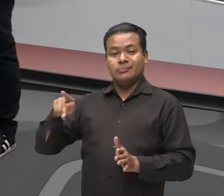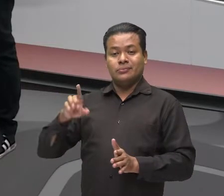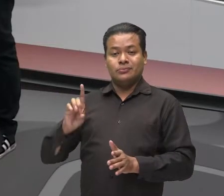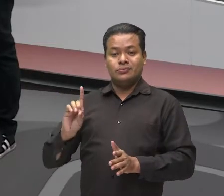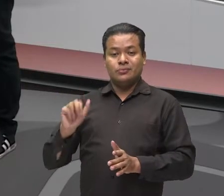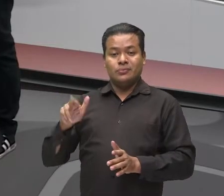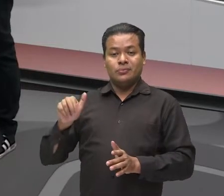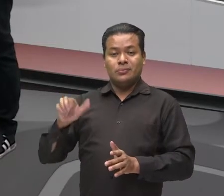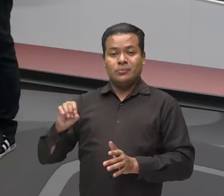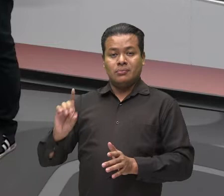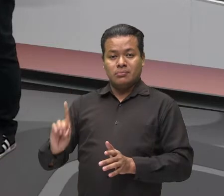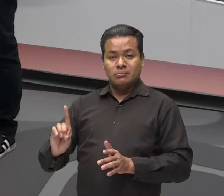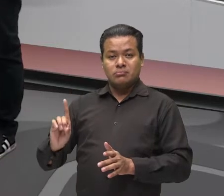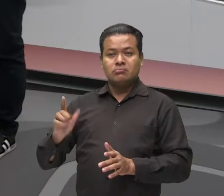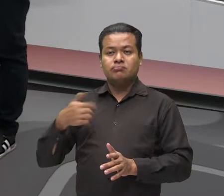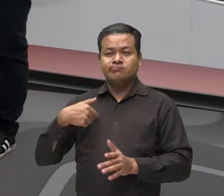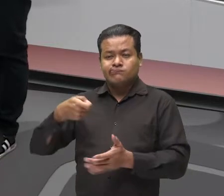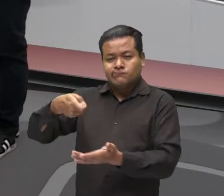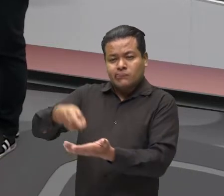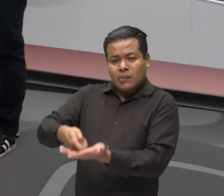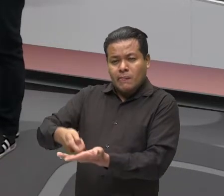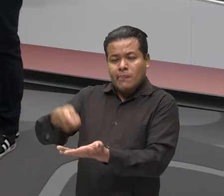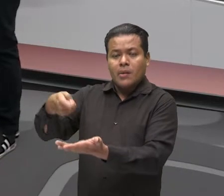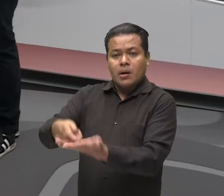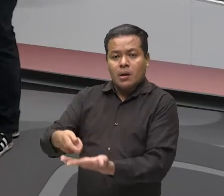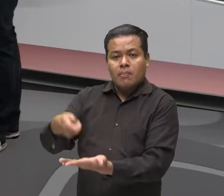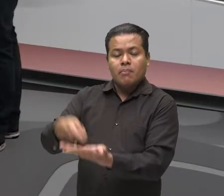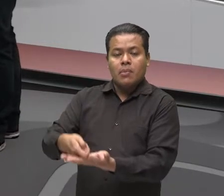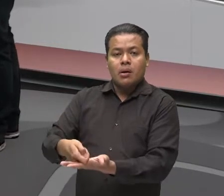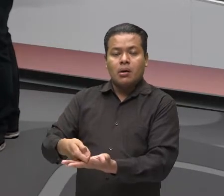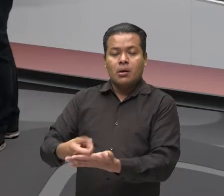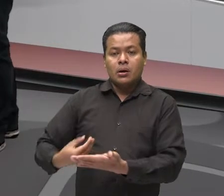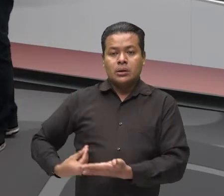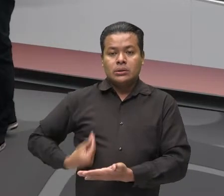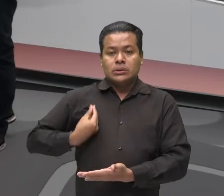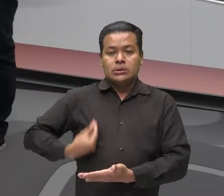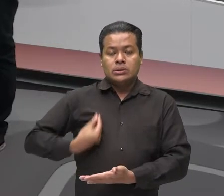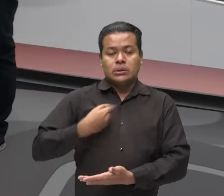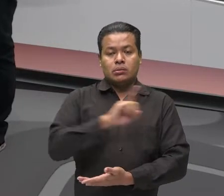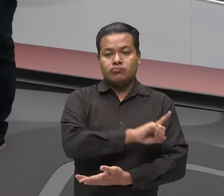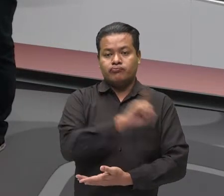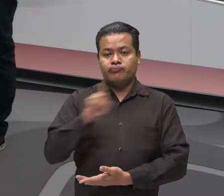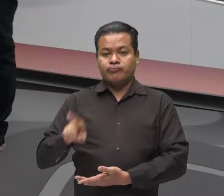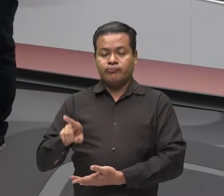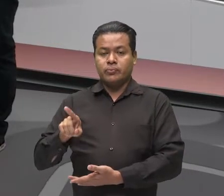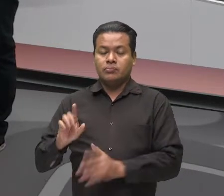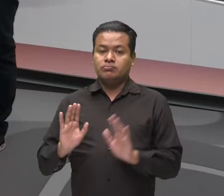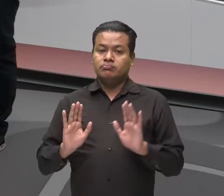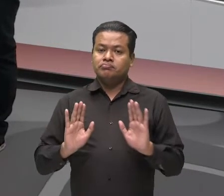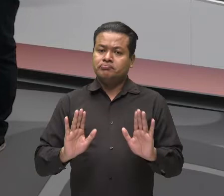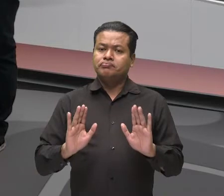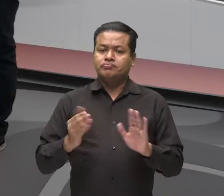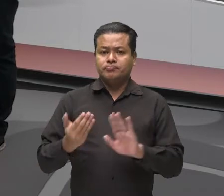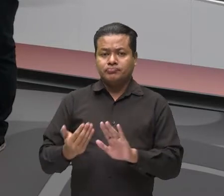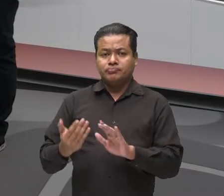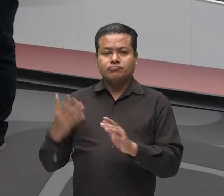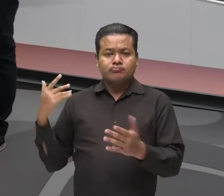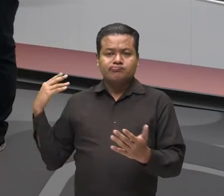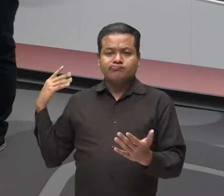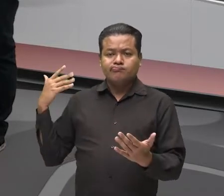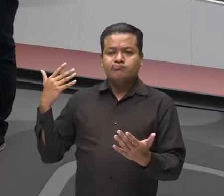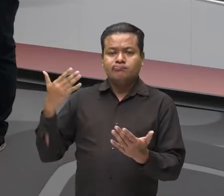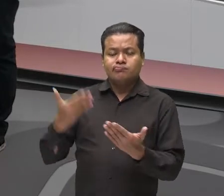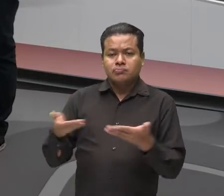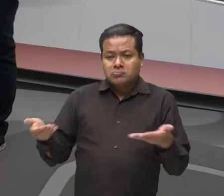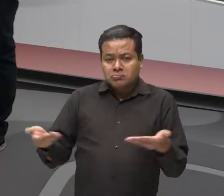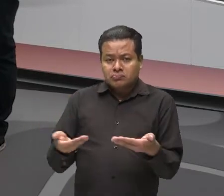ele iria adotar medidas bem rigorosas em relação à presença e à entrada desses imigrantes. Nos últimos dias, nos últimos anos, agora bem